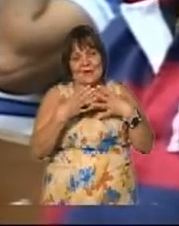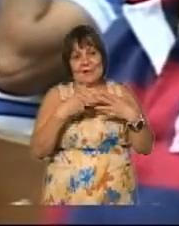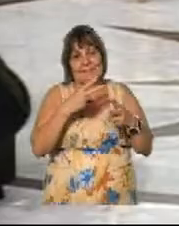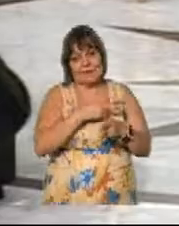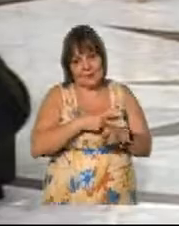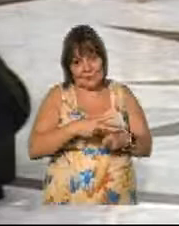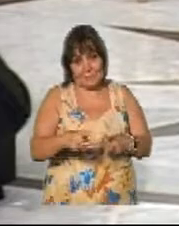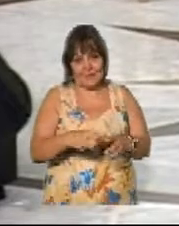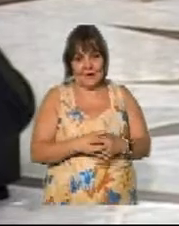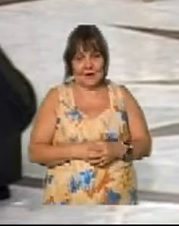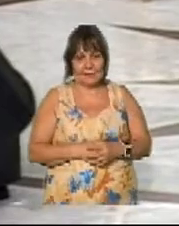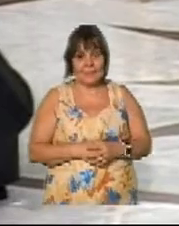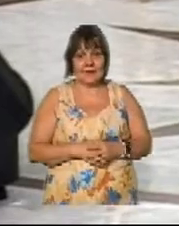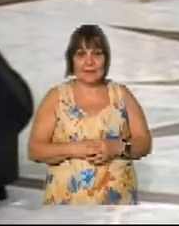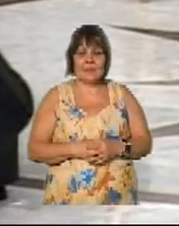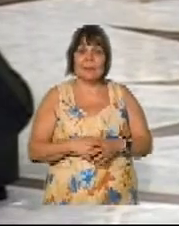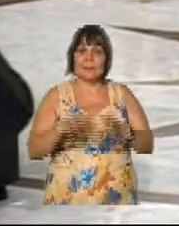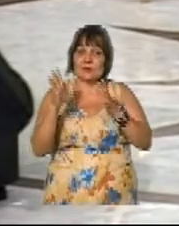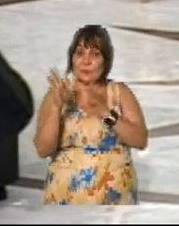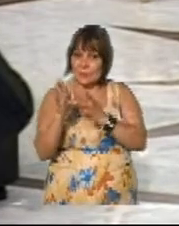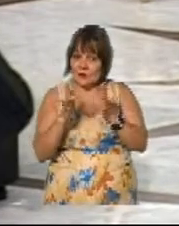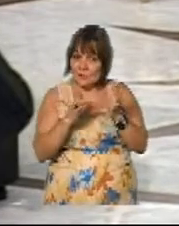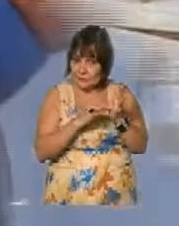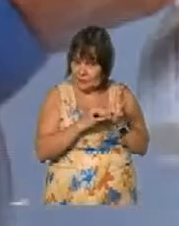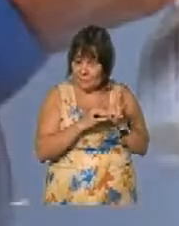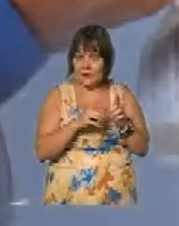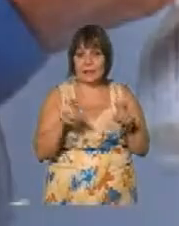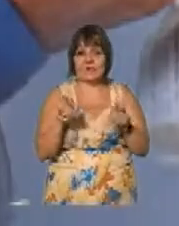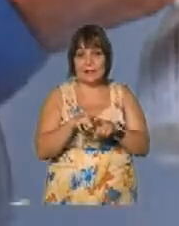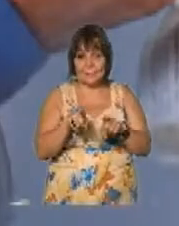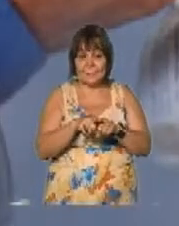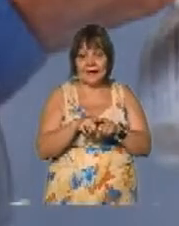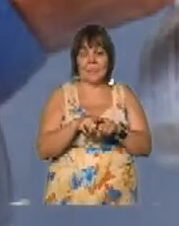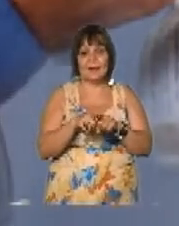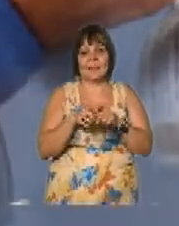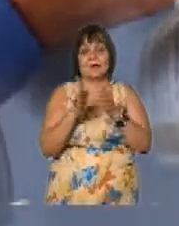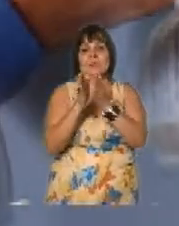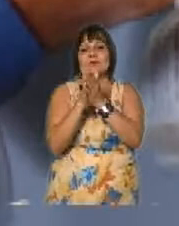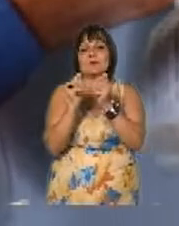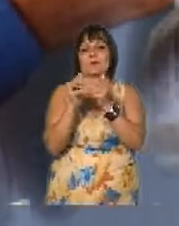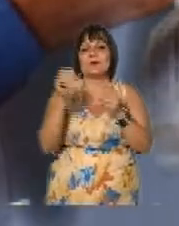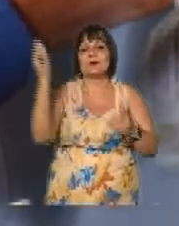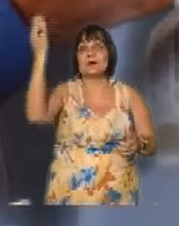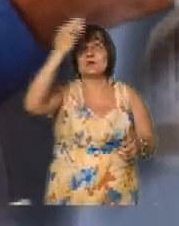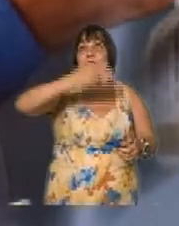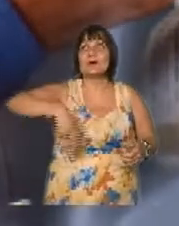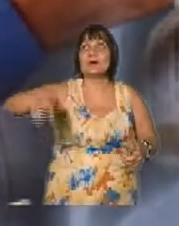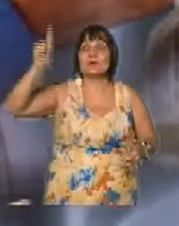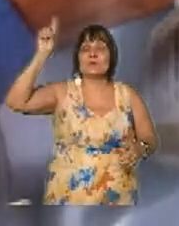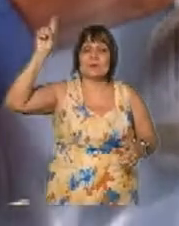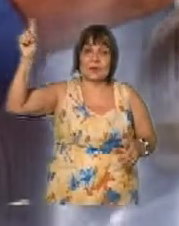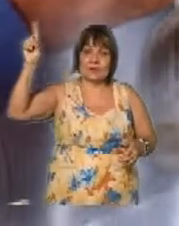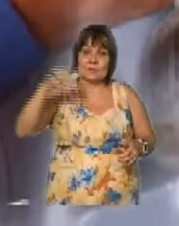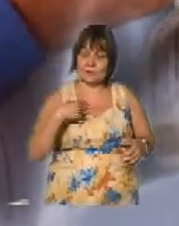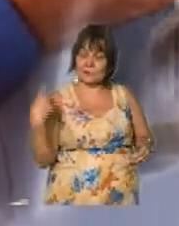Mas ele serviu também como nosso intercessor. Em Hebreus 7:25 diz: por isso também pode salvar